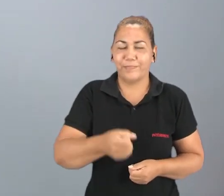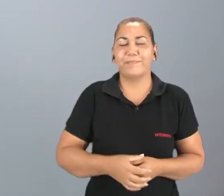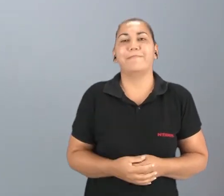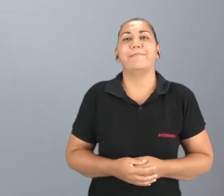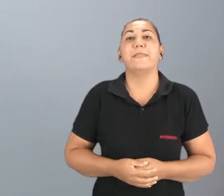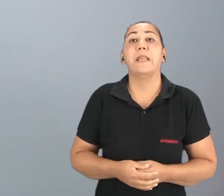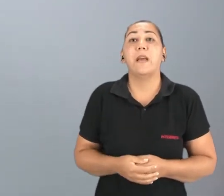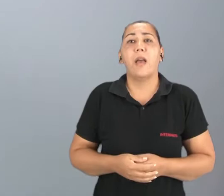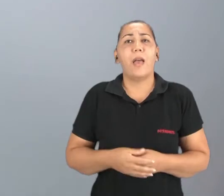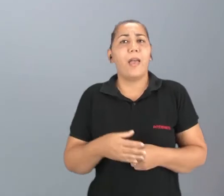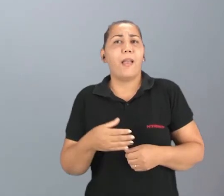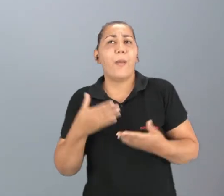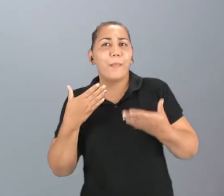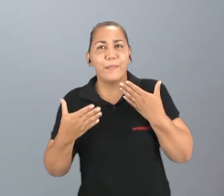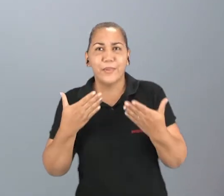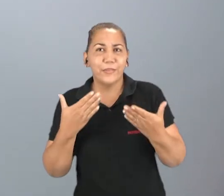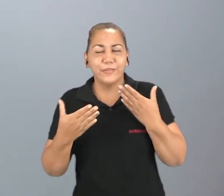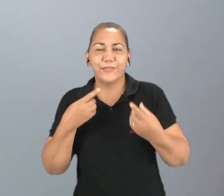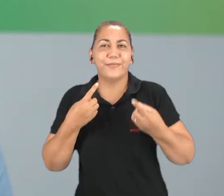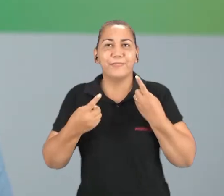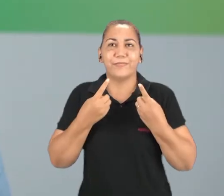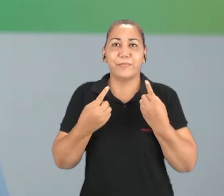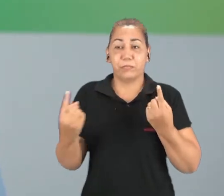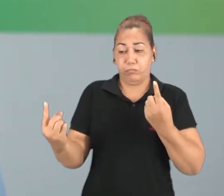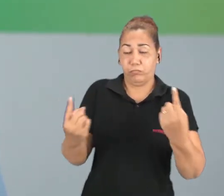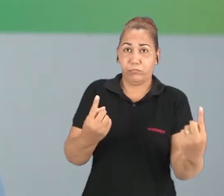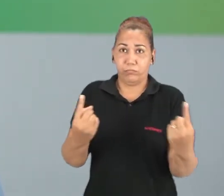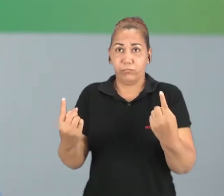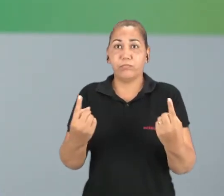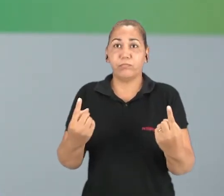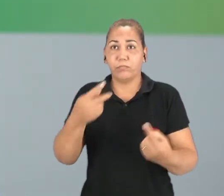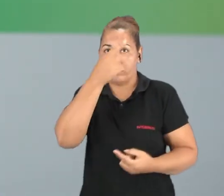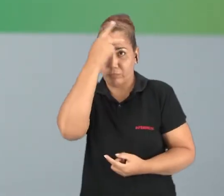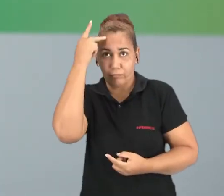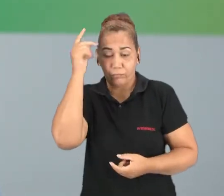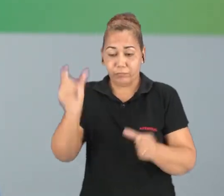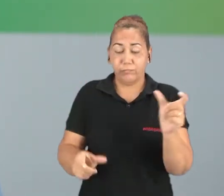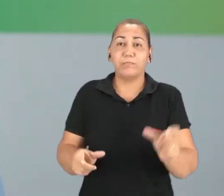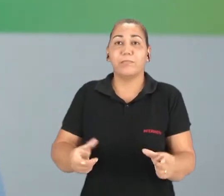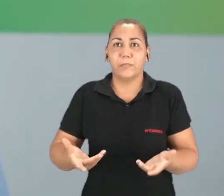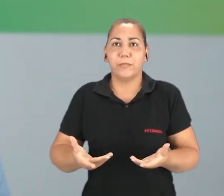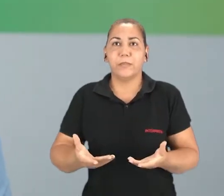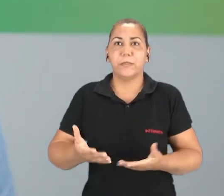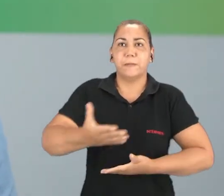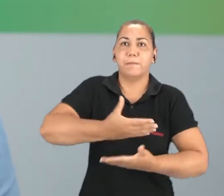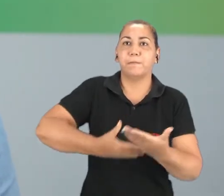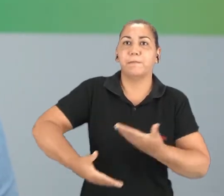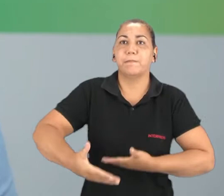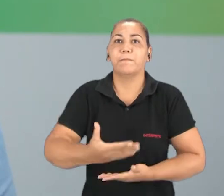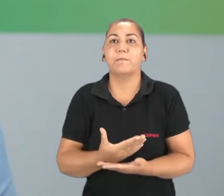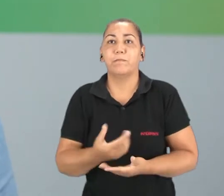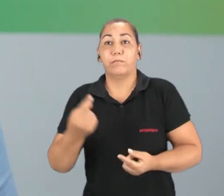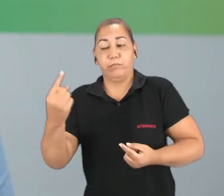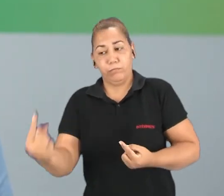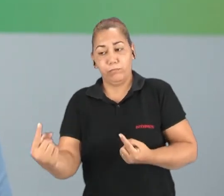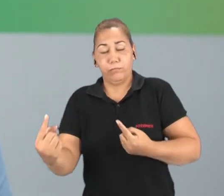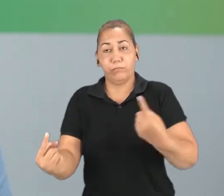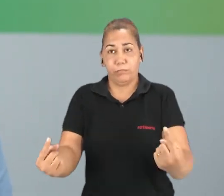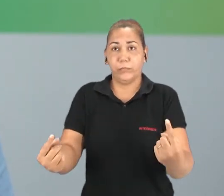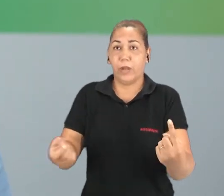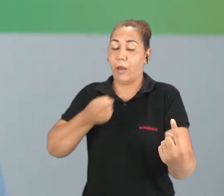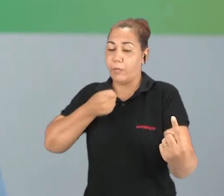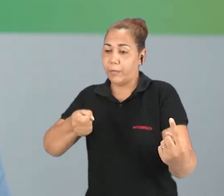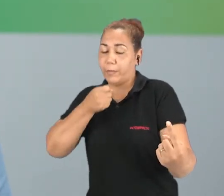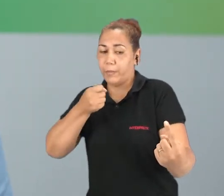Certinho? É uma conversa, um diálogo entre duas pessoas, isso mesmo, né? Ele envolve duas partes, o entrevistado e o